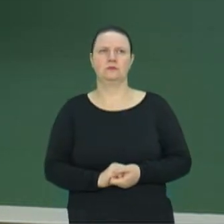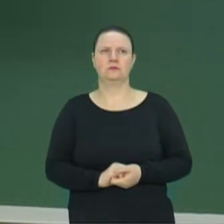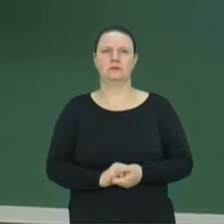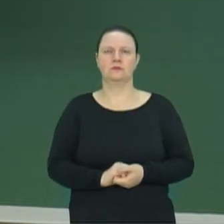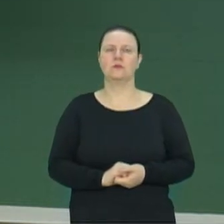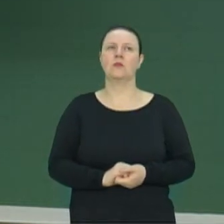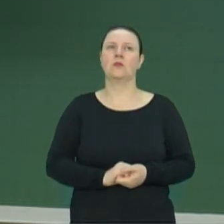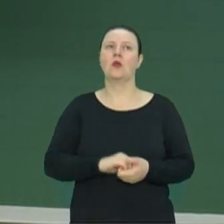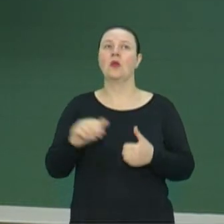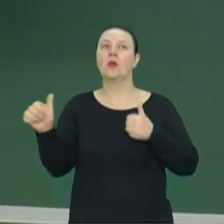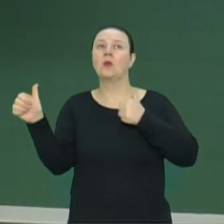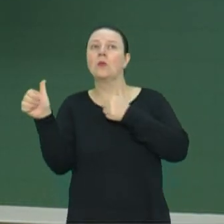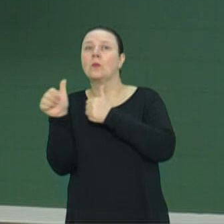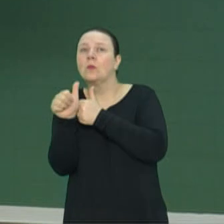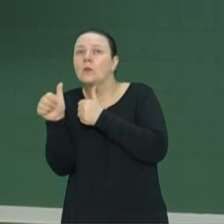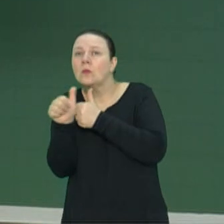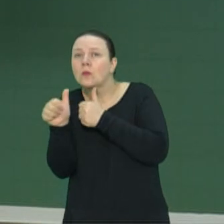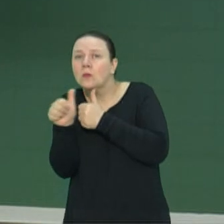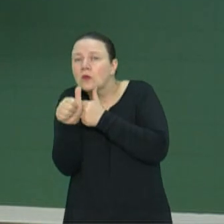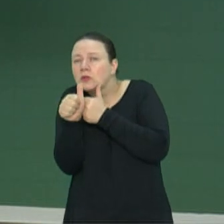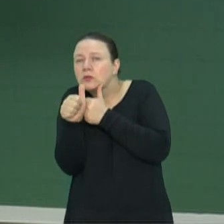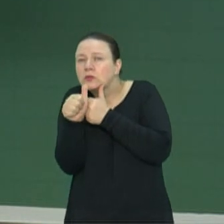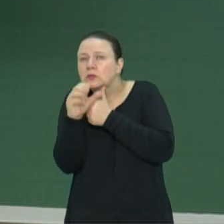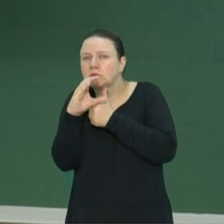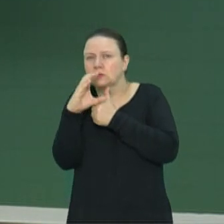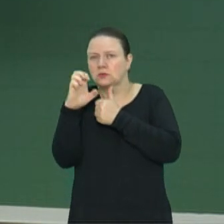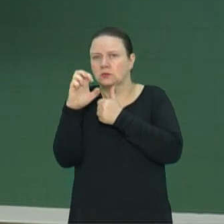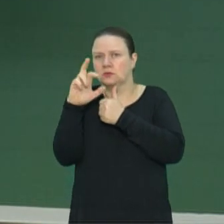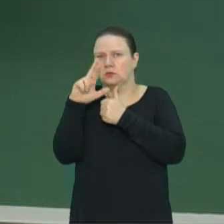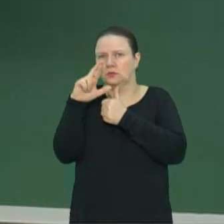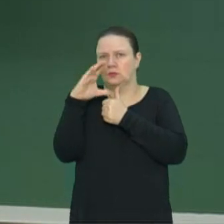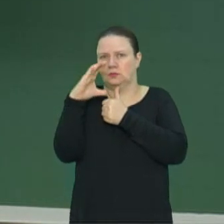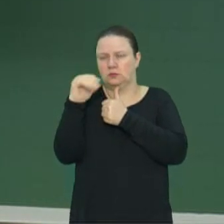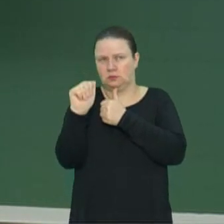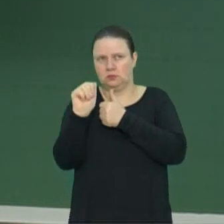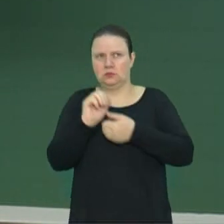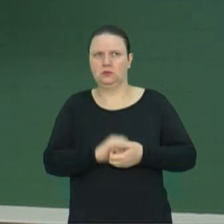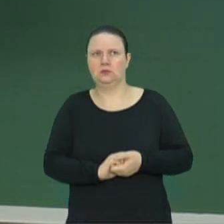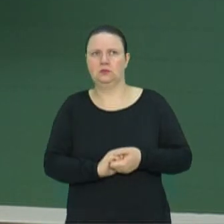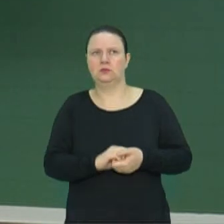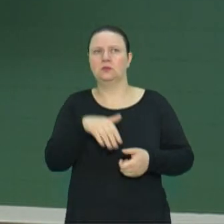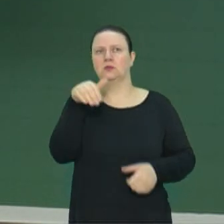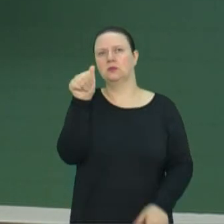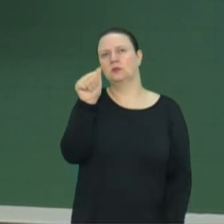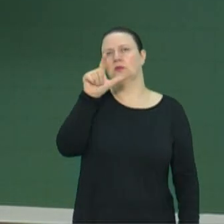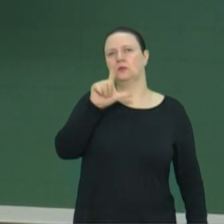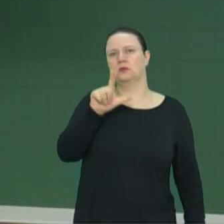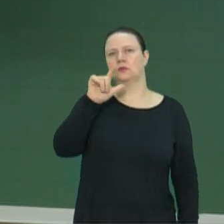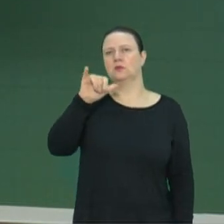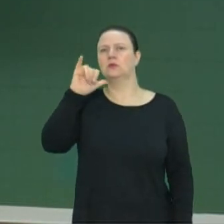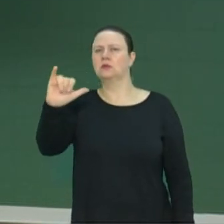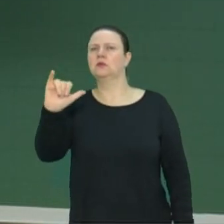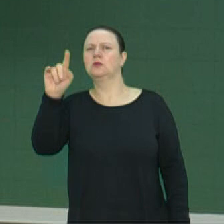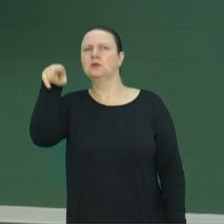Cerca, perto. E aqui nós temos um detalhe que eu não expliquei. Olha ali, ali. O que seria esse